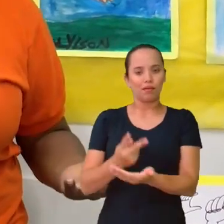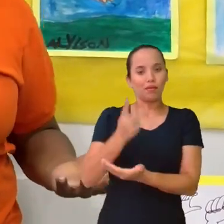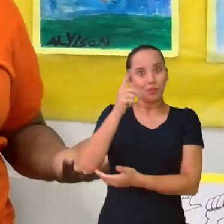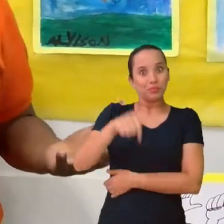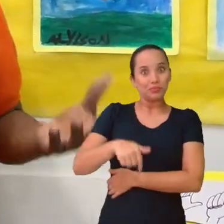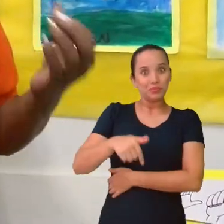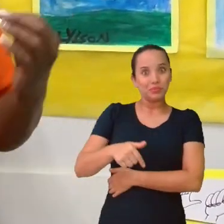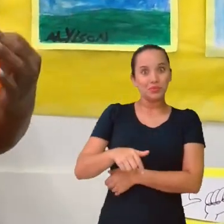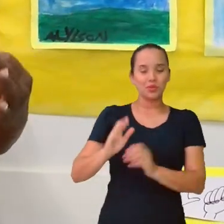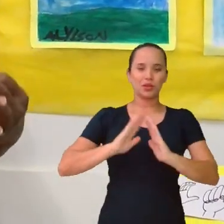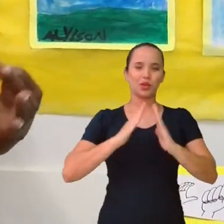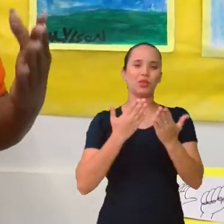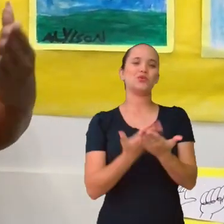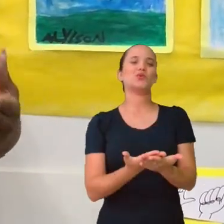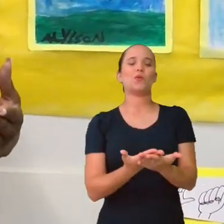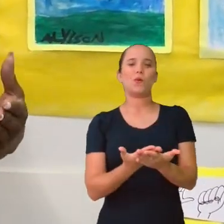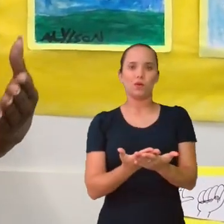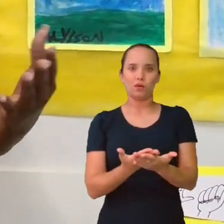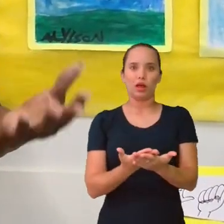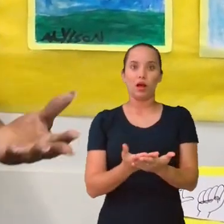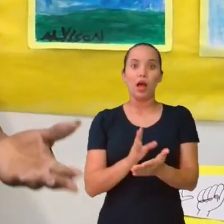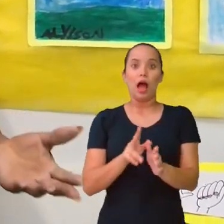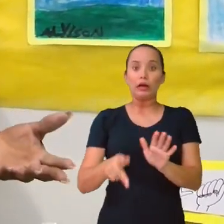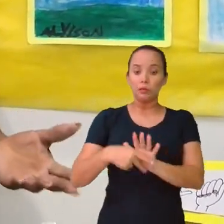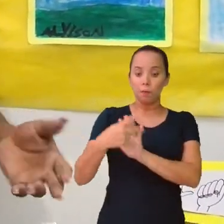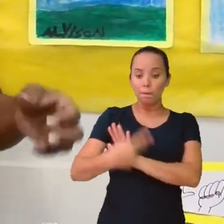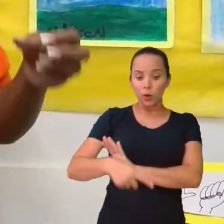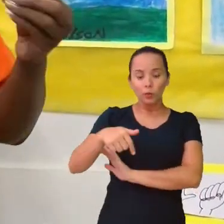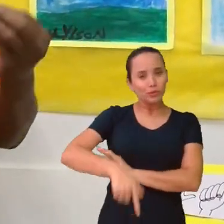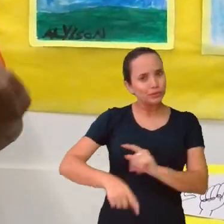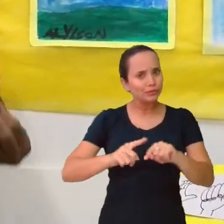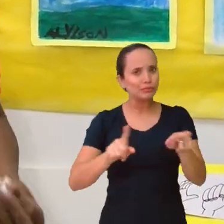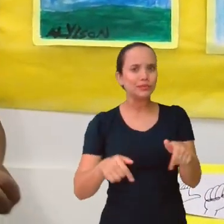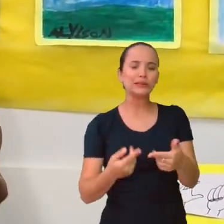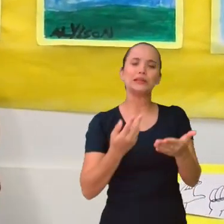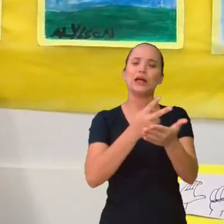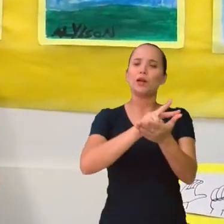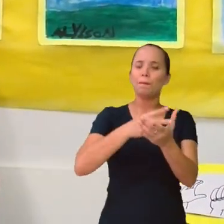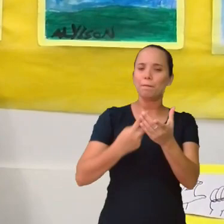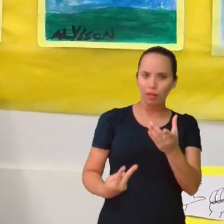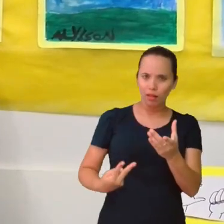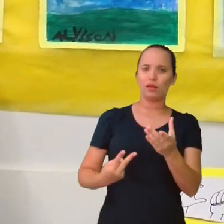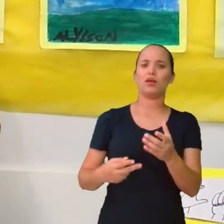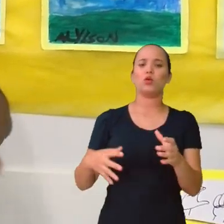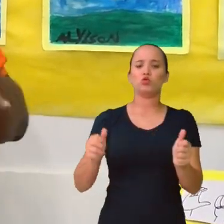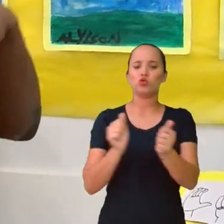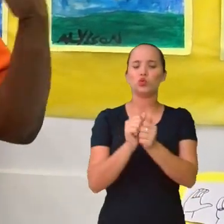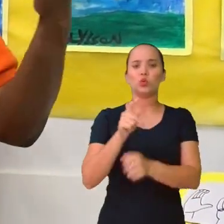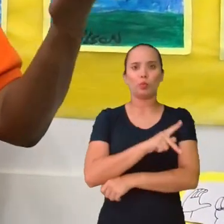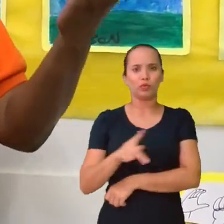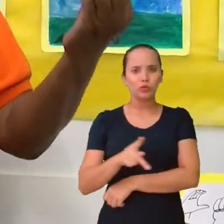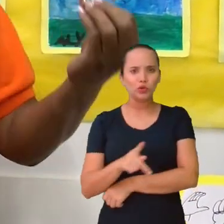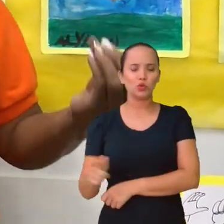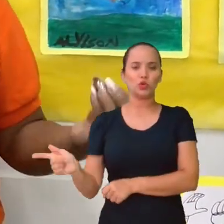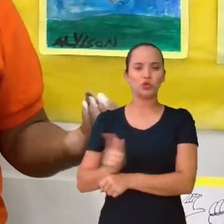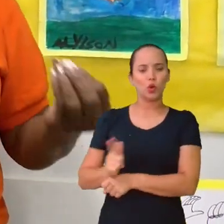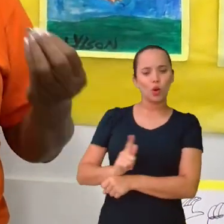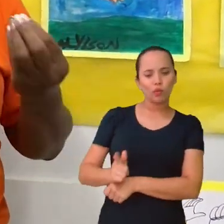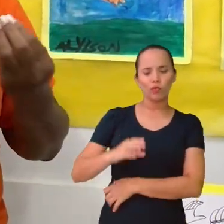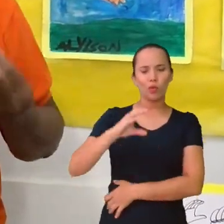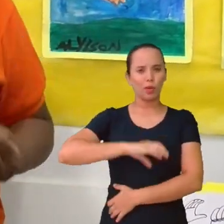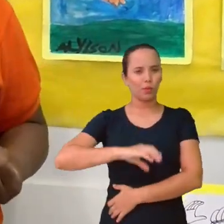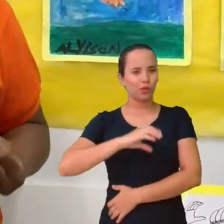na escola, especificamente aqui na sala de aula, da sala bilíngue, com a professora de geografia, com a professora de